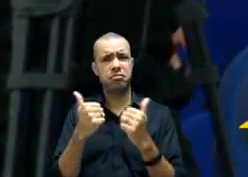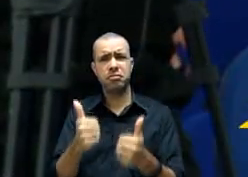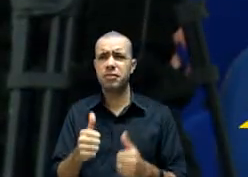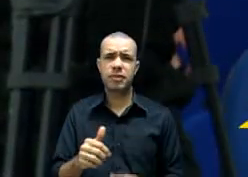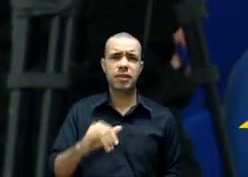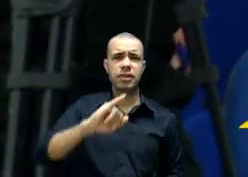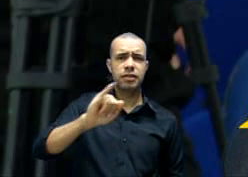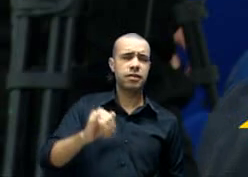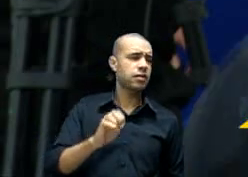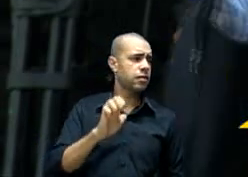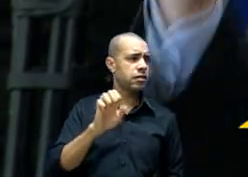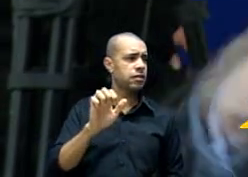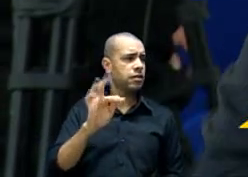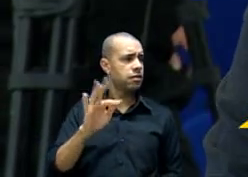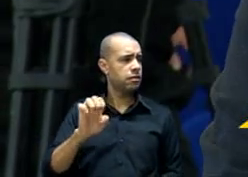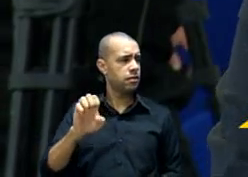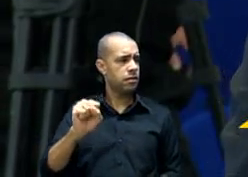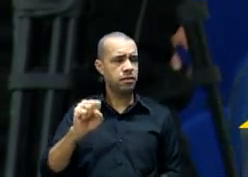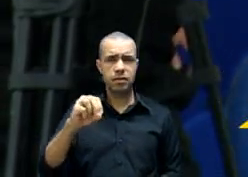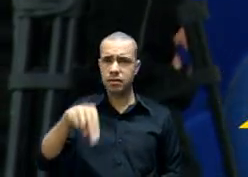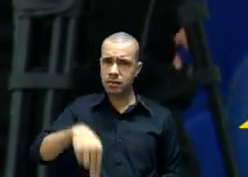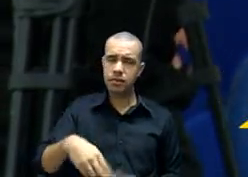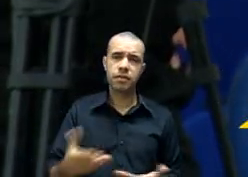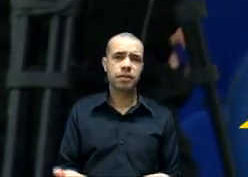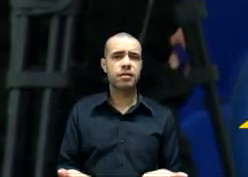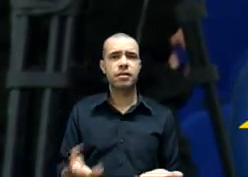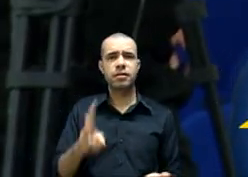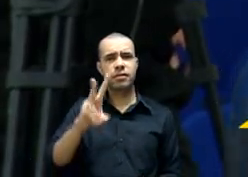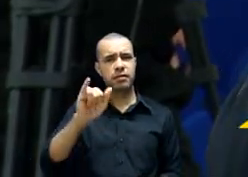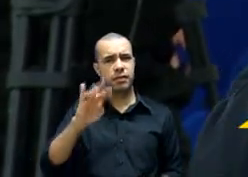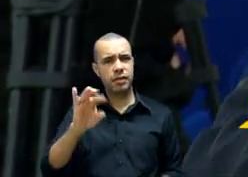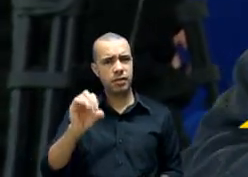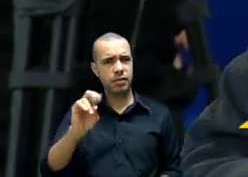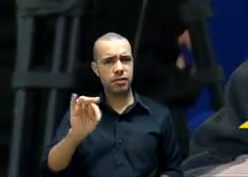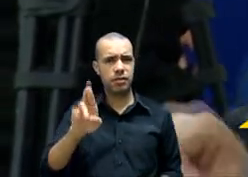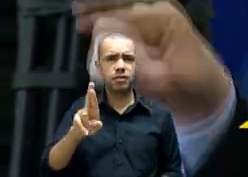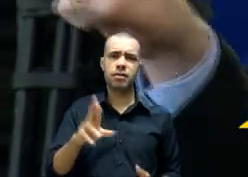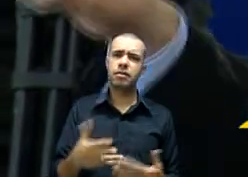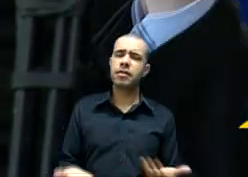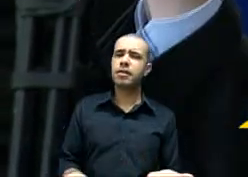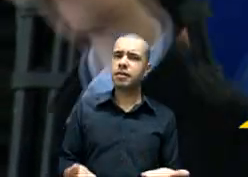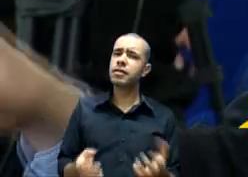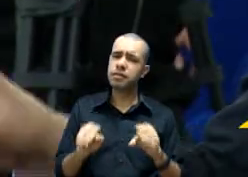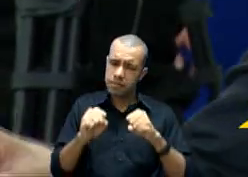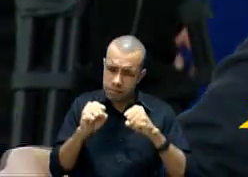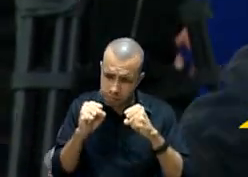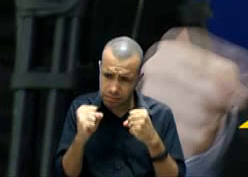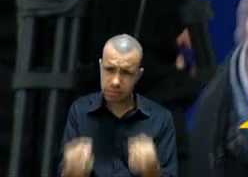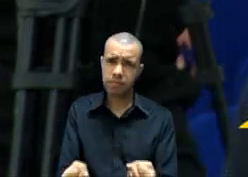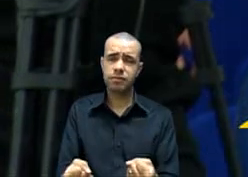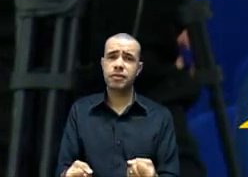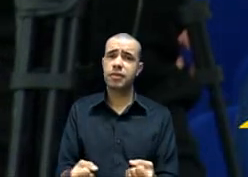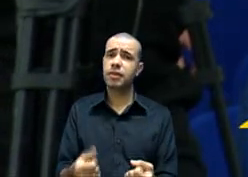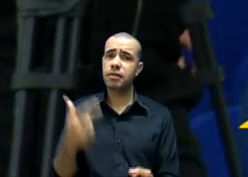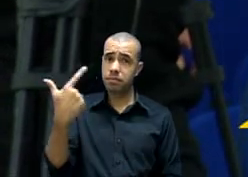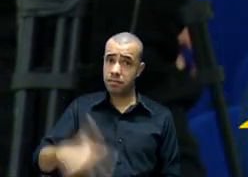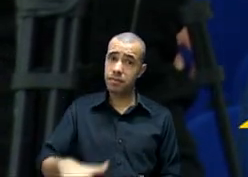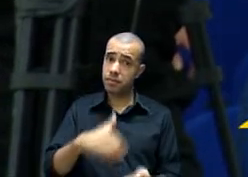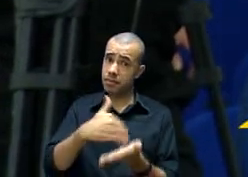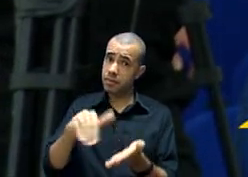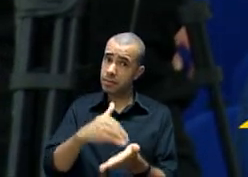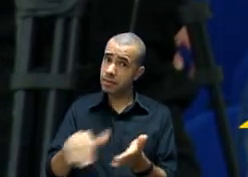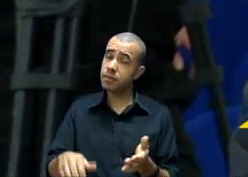o Derrite, que possam fazer essa intervenção, mas tem que haver também o empenho da secretaria para que venham essas